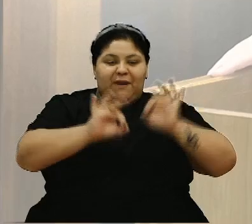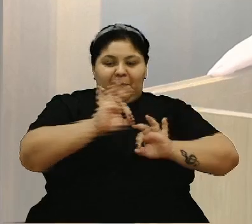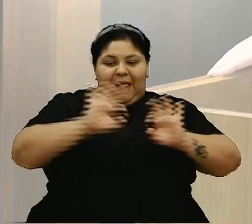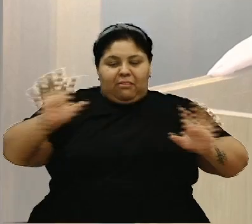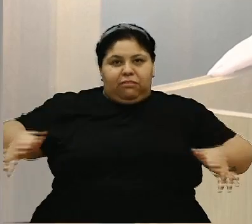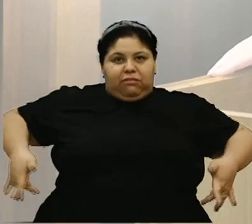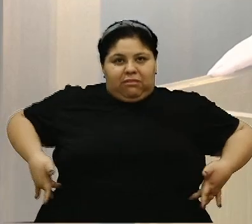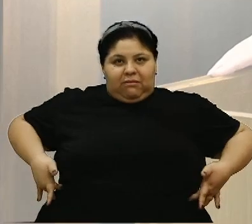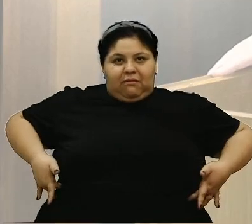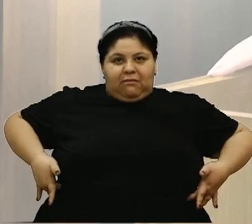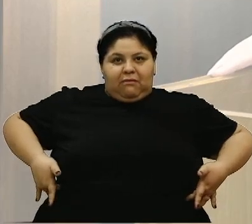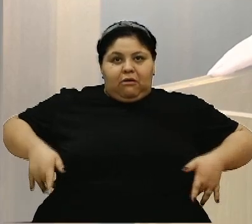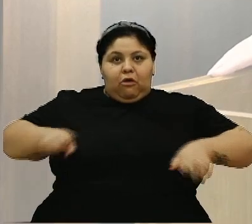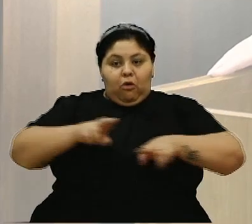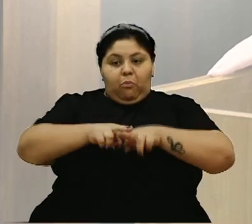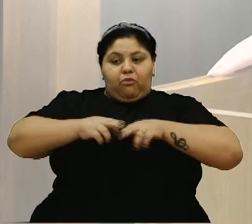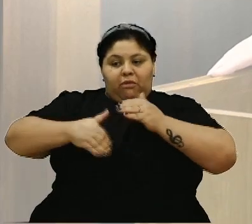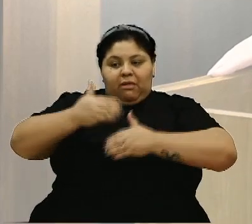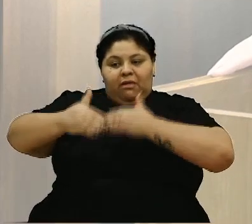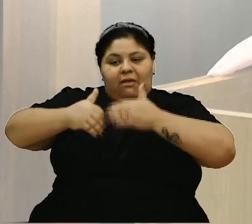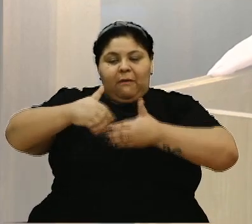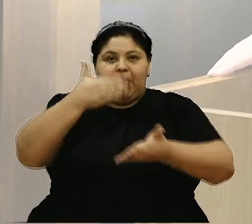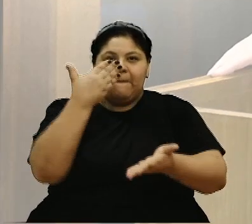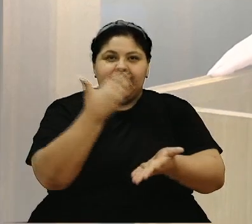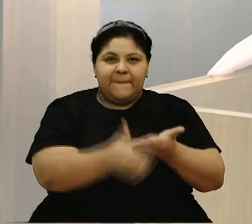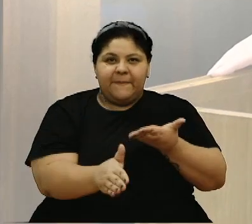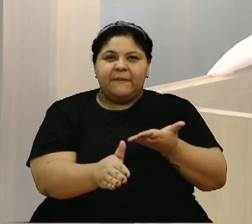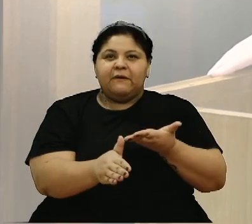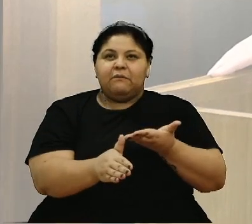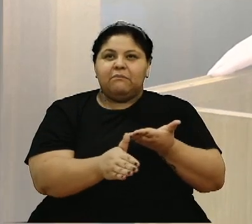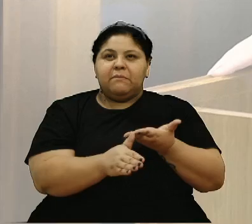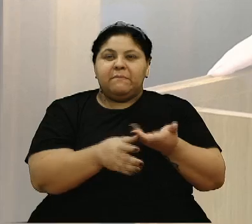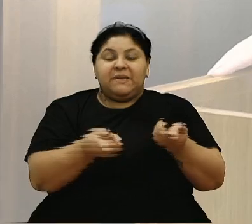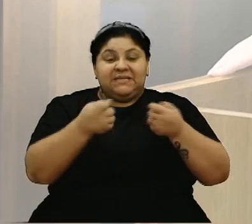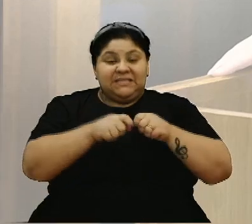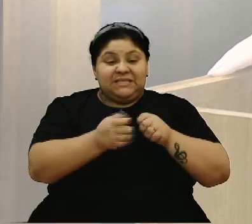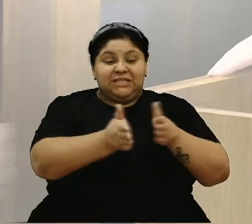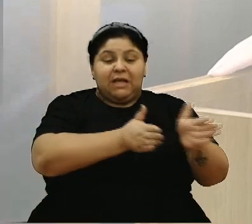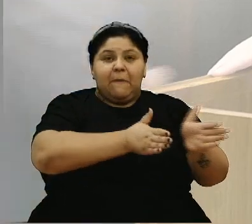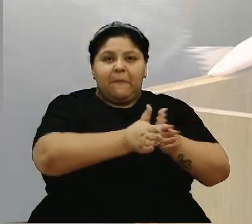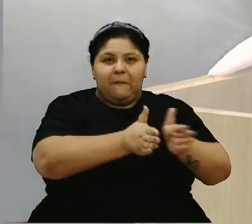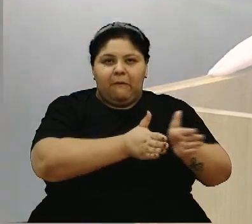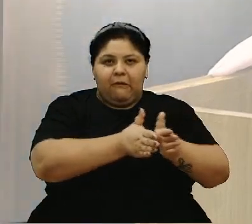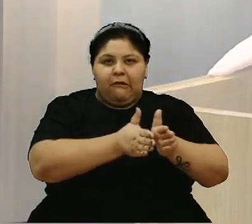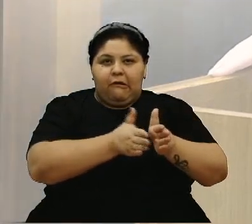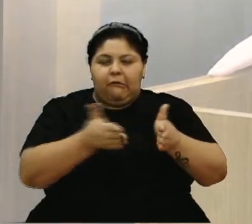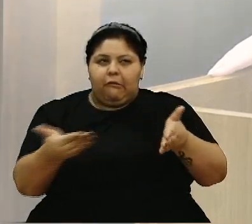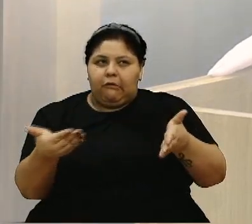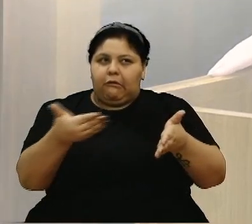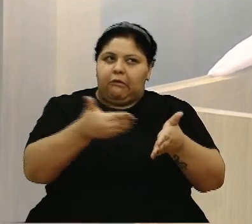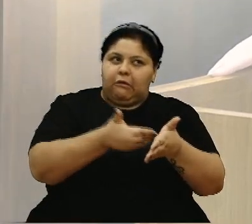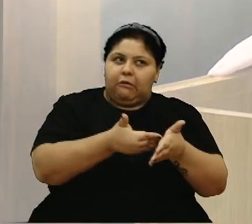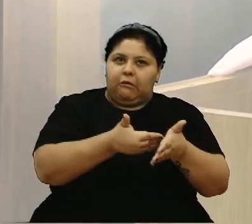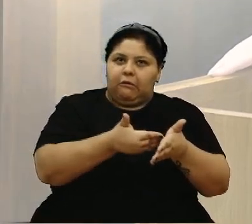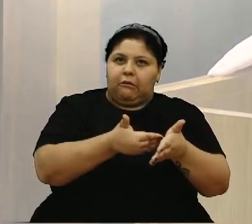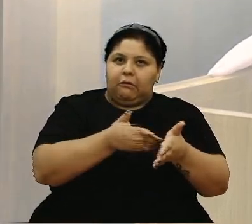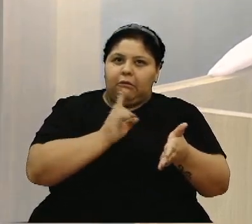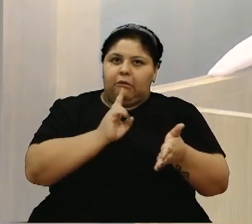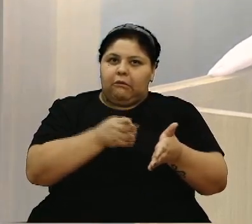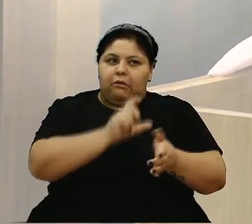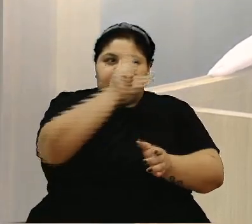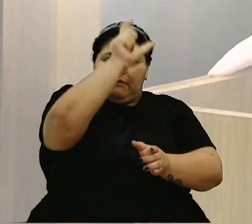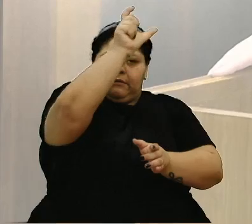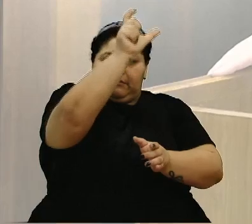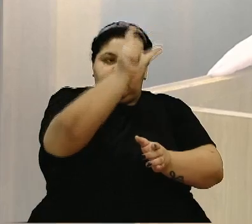e progressiva, esta perda resulta em processos adaptativos que até um certo ponto mantém o